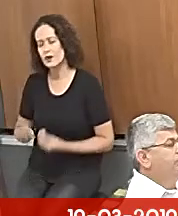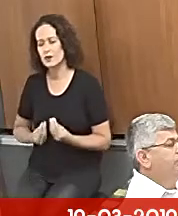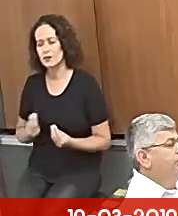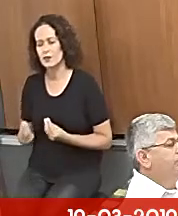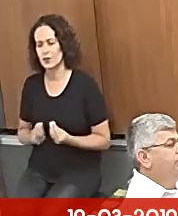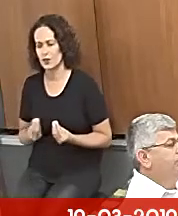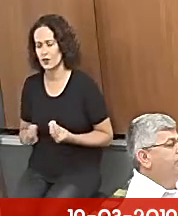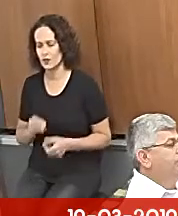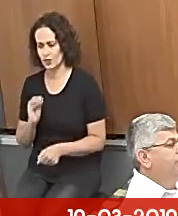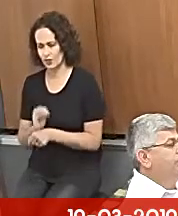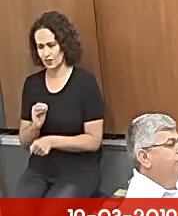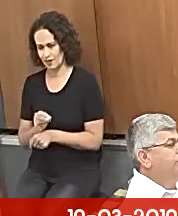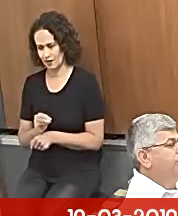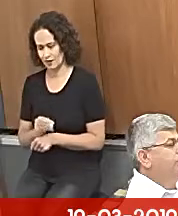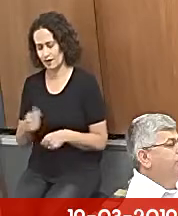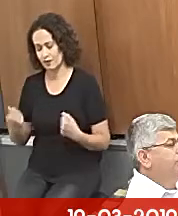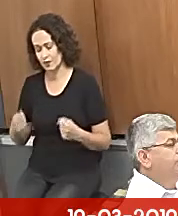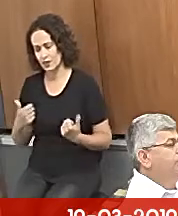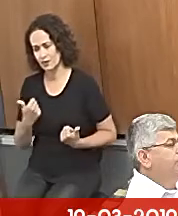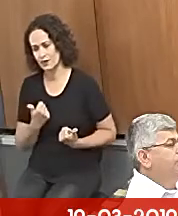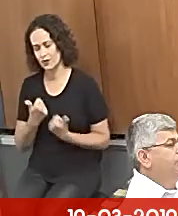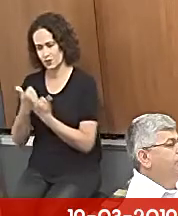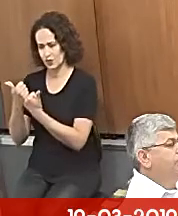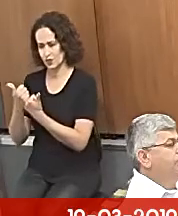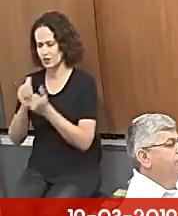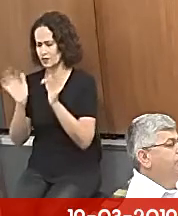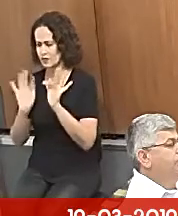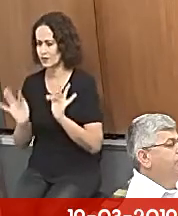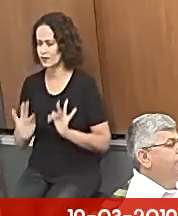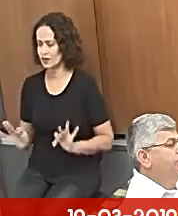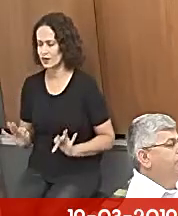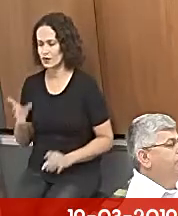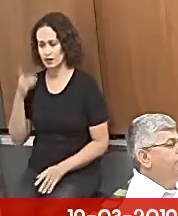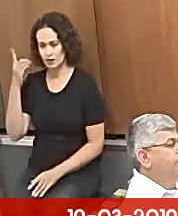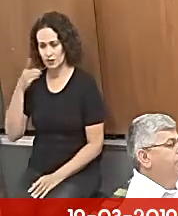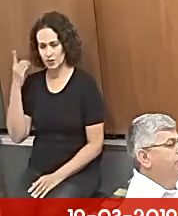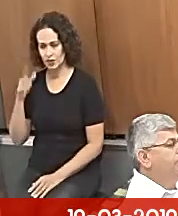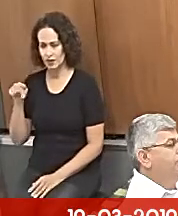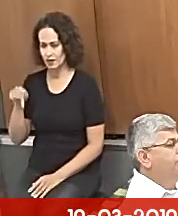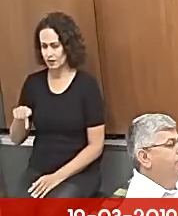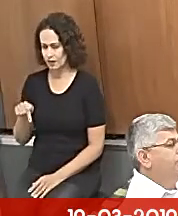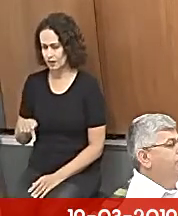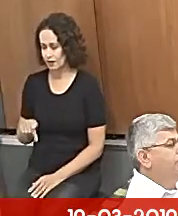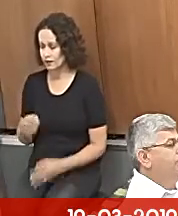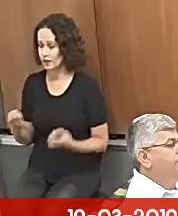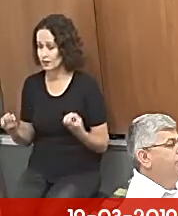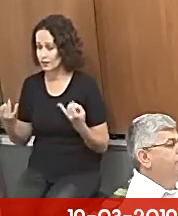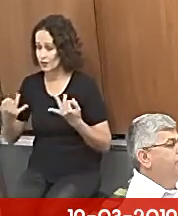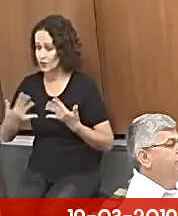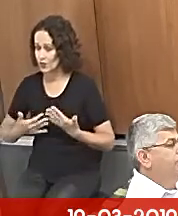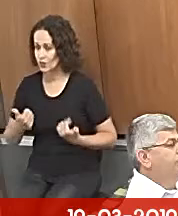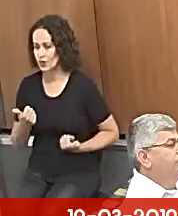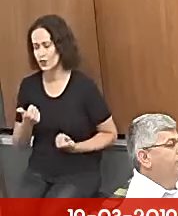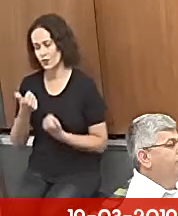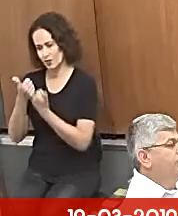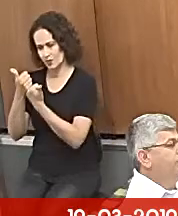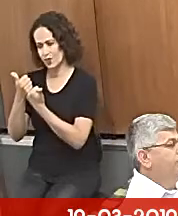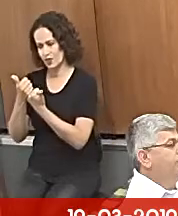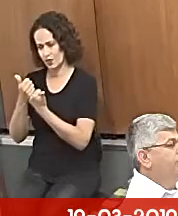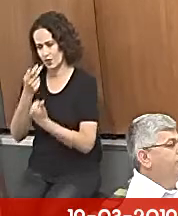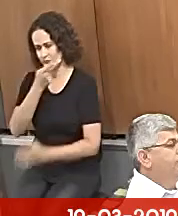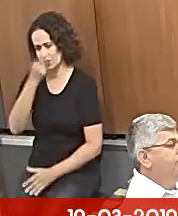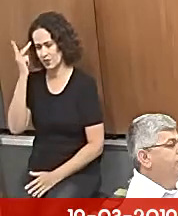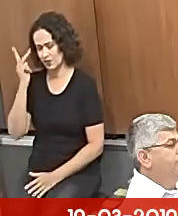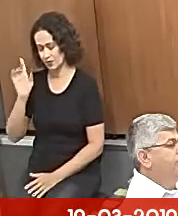ela precisa desse apoio eu fiquei muito feliz quando o deputado é aqui citou desse apoio à a da pessoa com deficiência